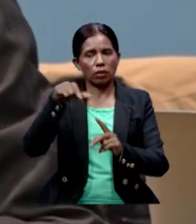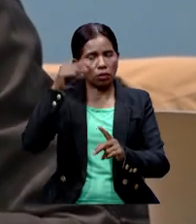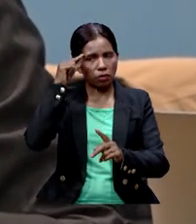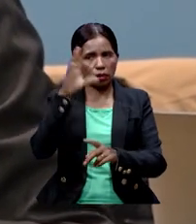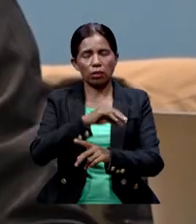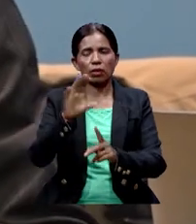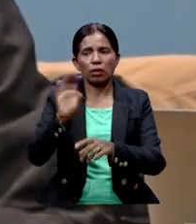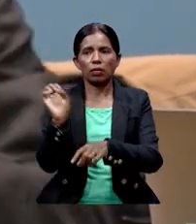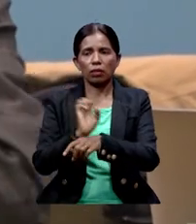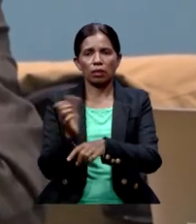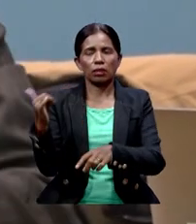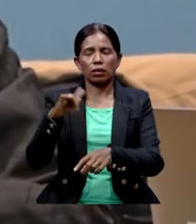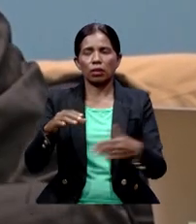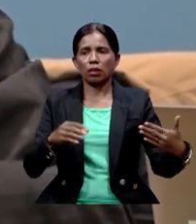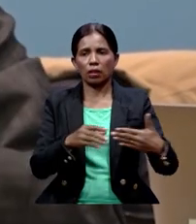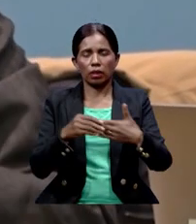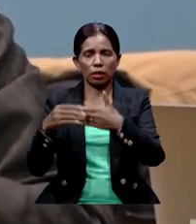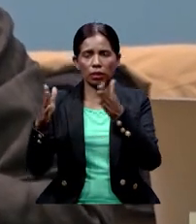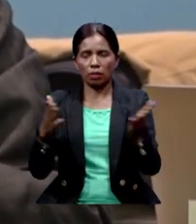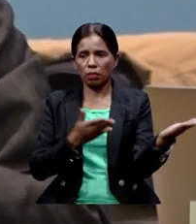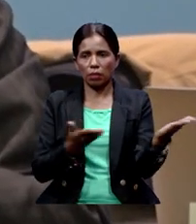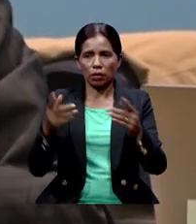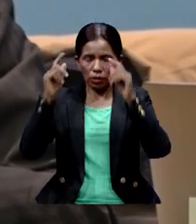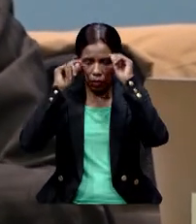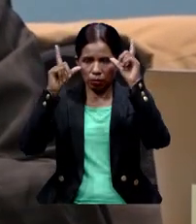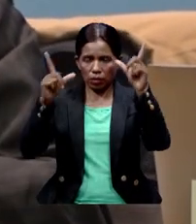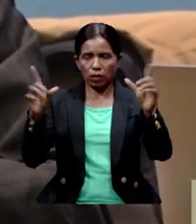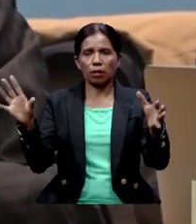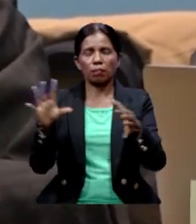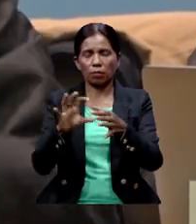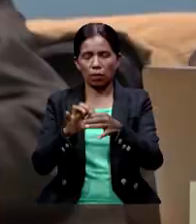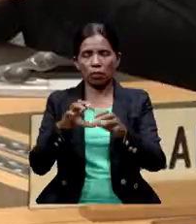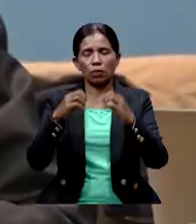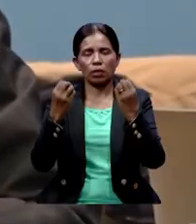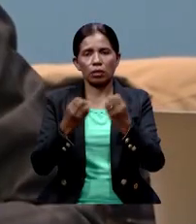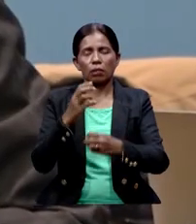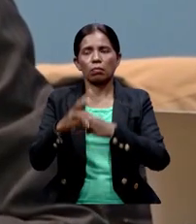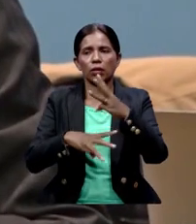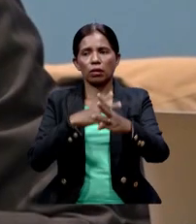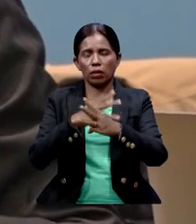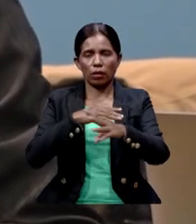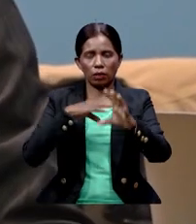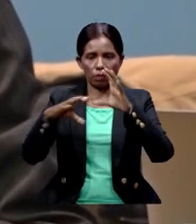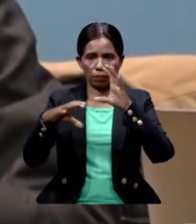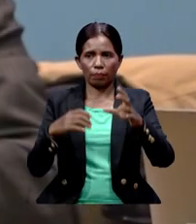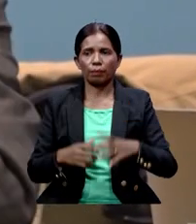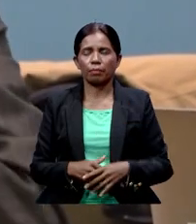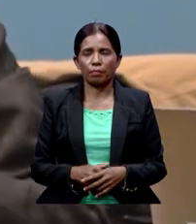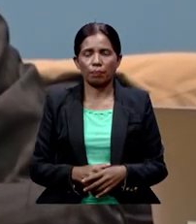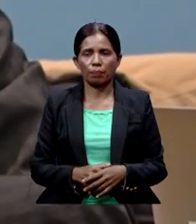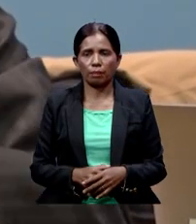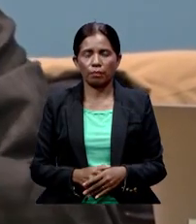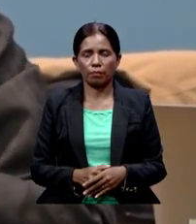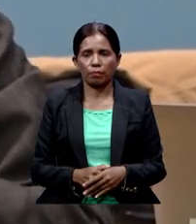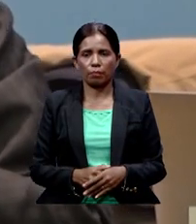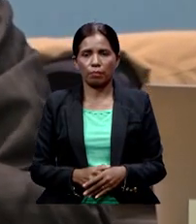Negociador, também recira a liderança, Belelore Timor-Leste, sai membro da Organização Mundial do Comércio. So it gives me great pleasure to